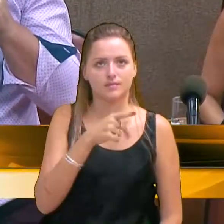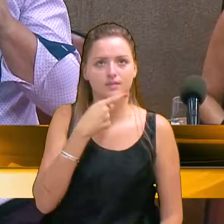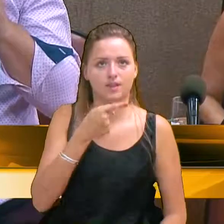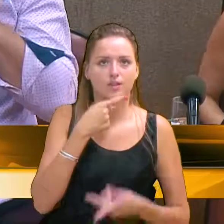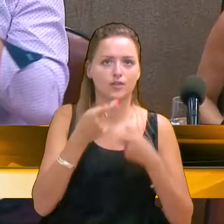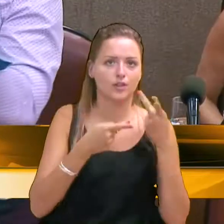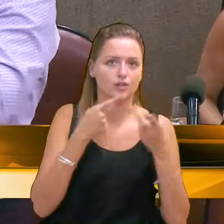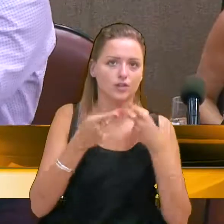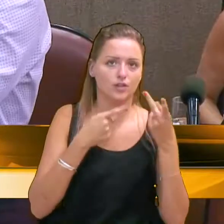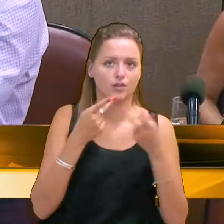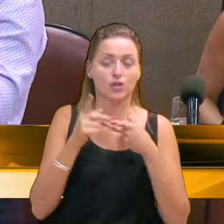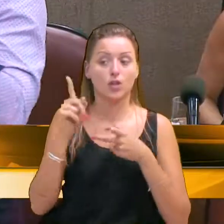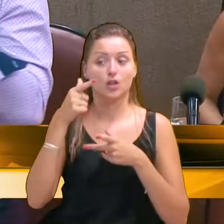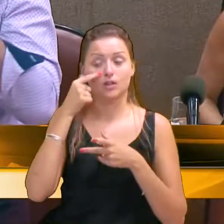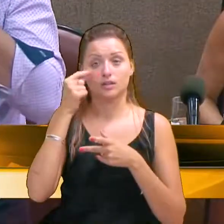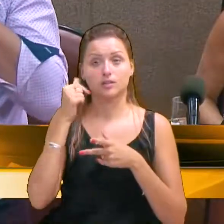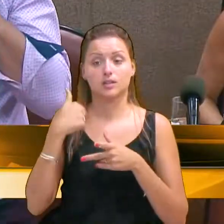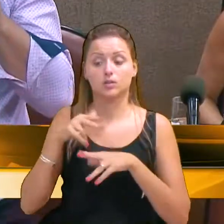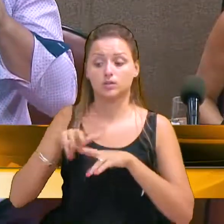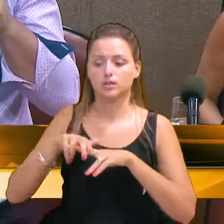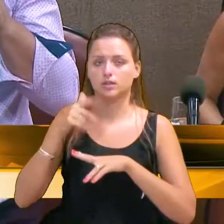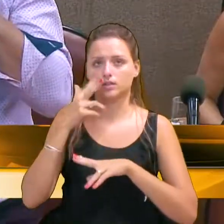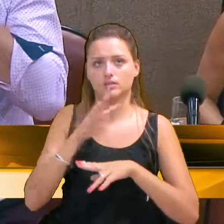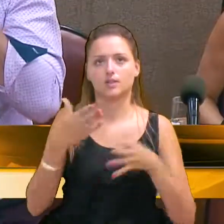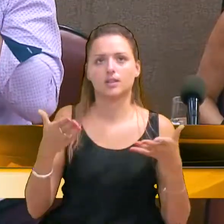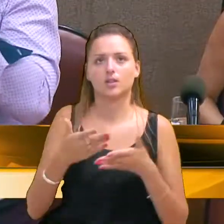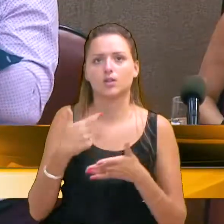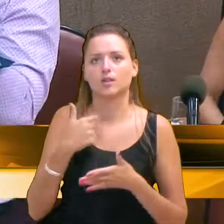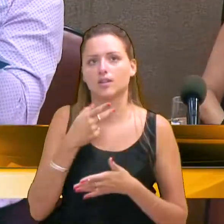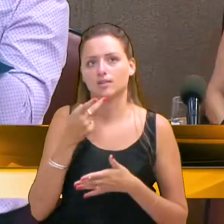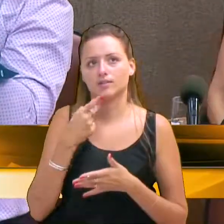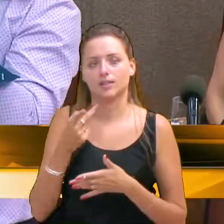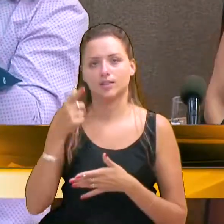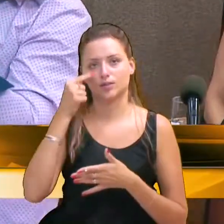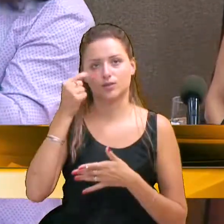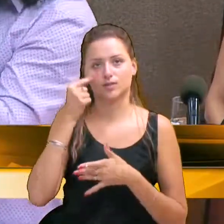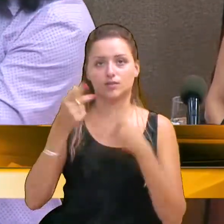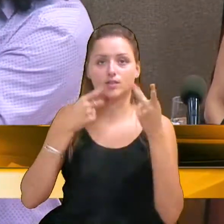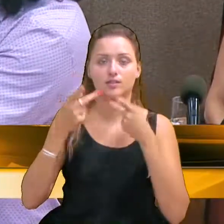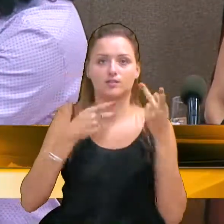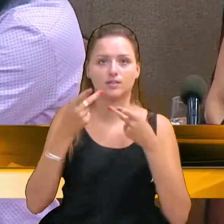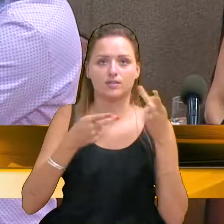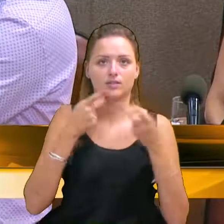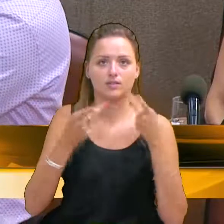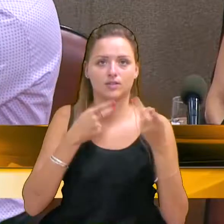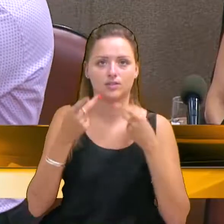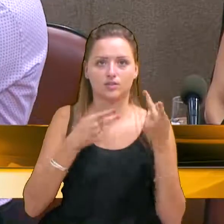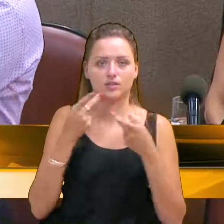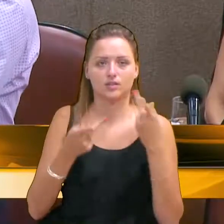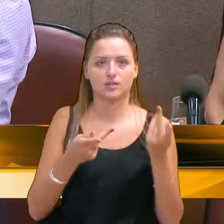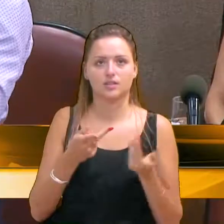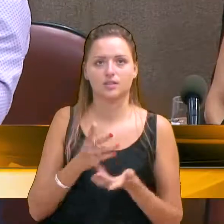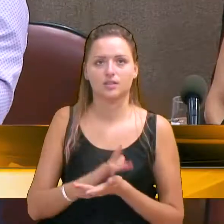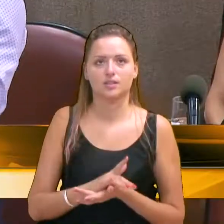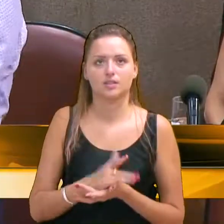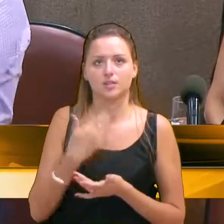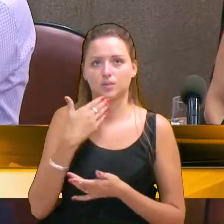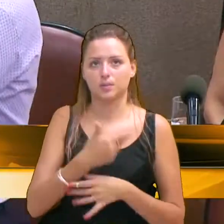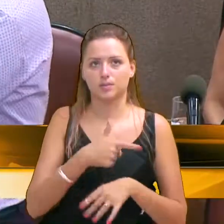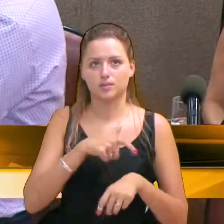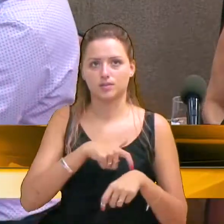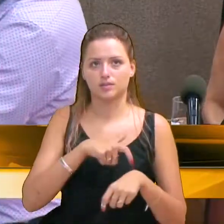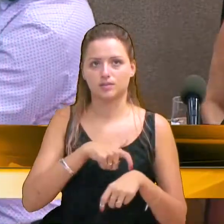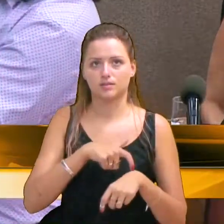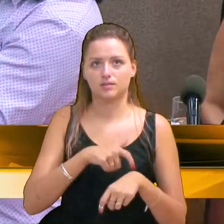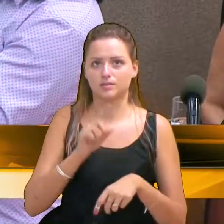estava aqui sentadinho, ouvindo, olhando para ele. Agora eu estou falando aqui, ele está falando o tempo todo. Eu estou lhe pedindo 30 segundos, vereador. Mas eu não